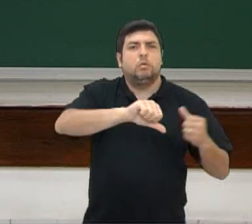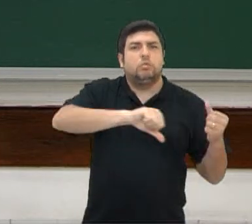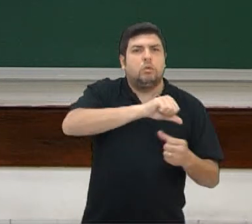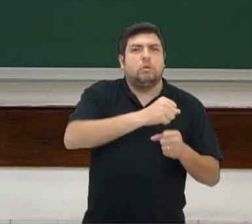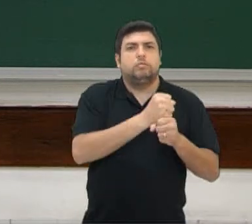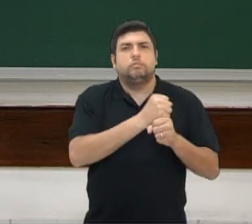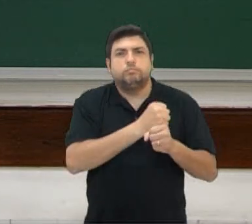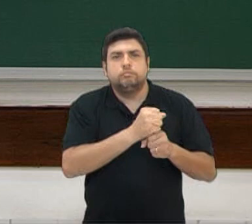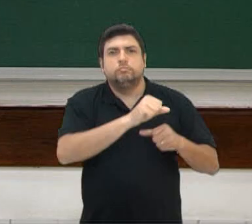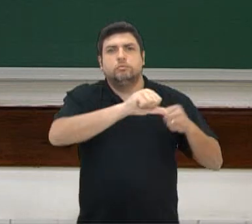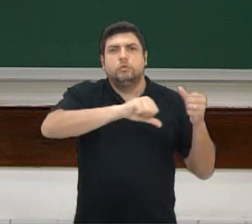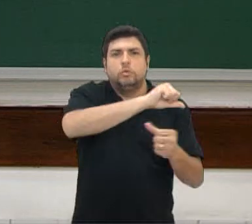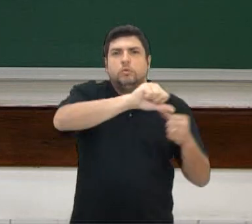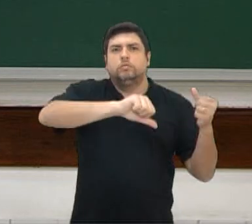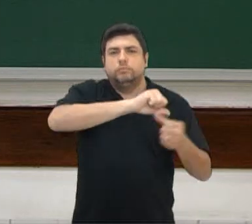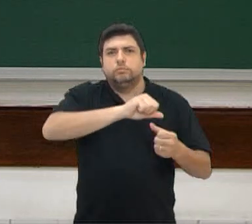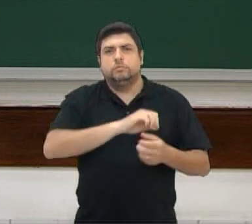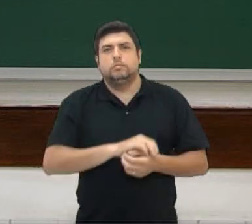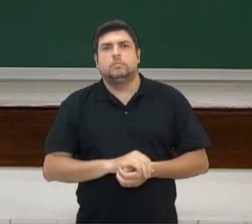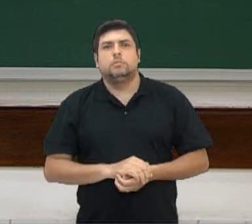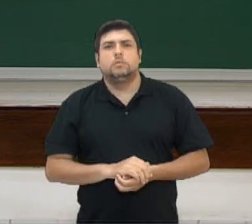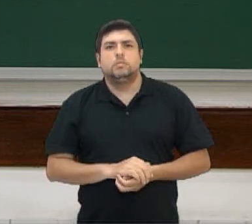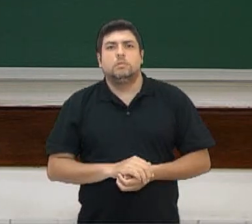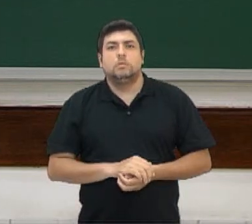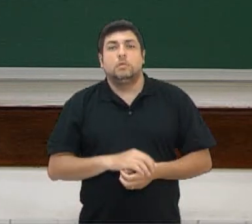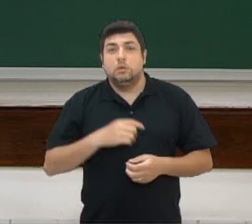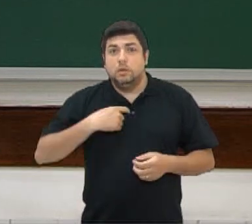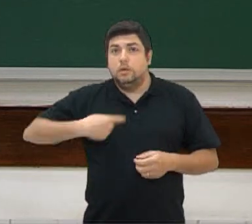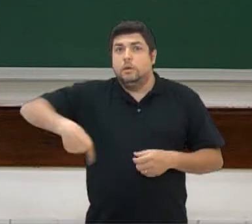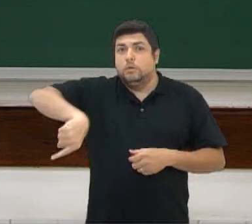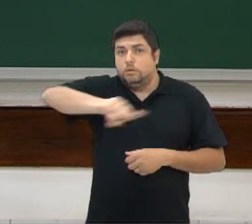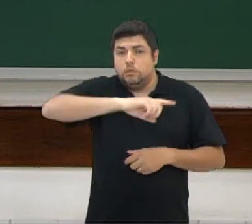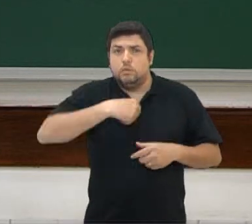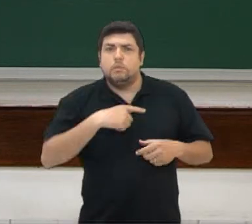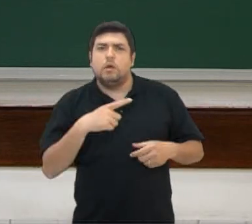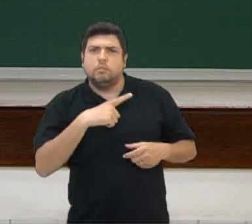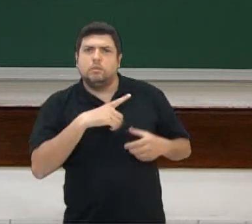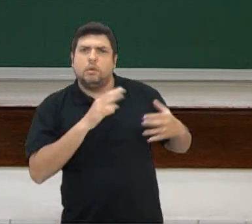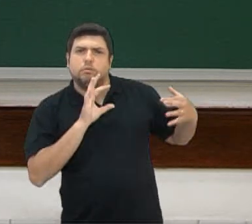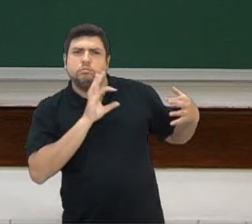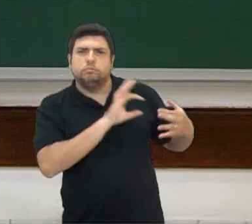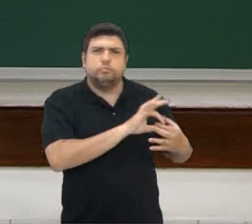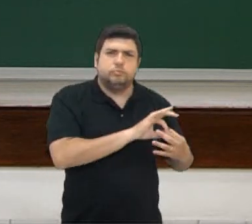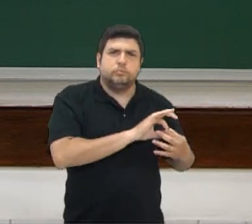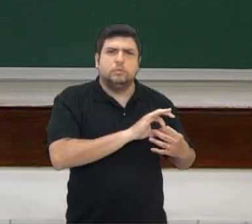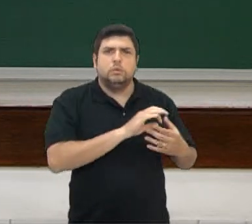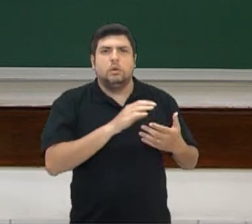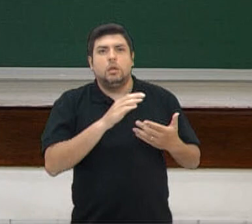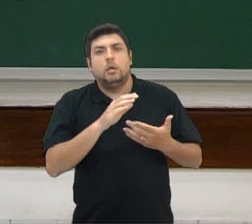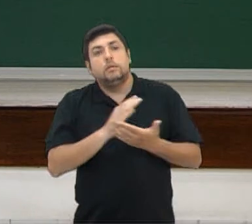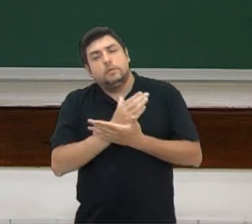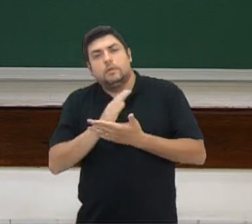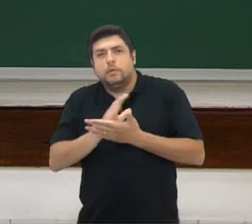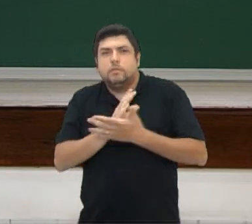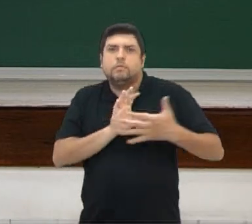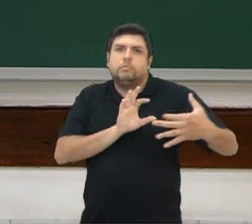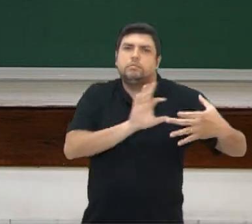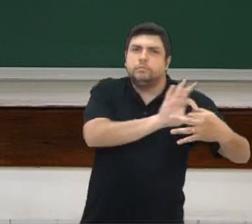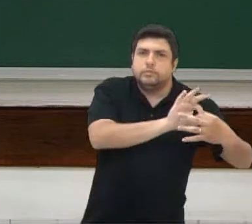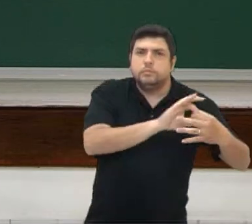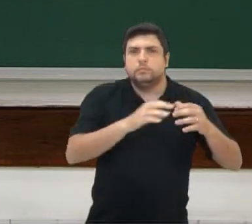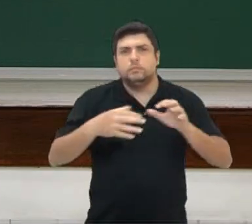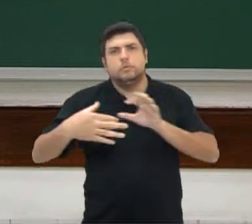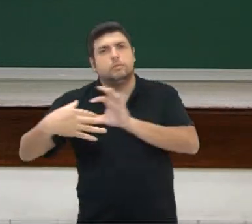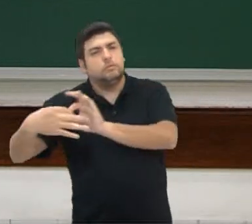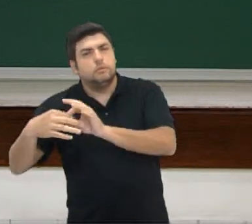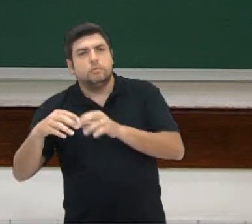gente vai sempre pertencer a elas. Pertencer a elas em distintos momentos da nossa vida. Em momentos, em ambientes distintos.